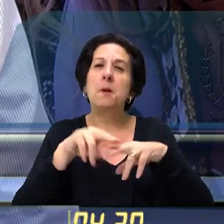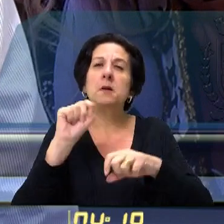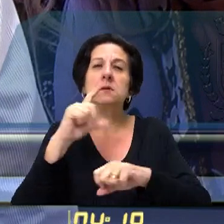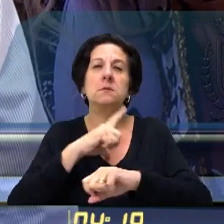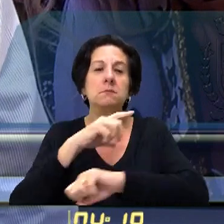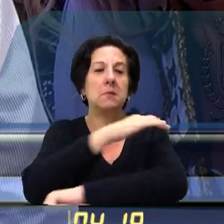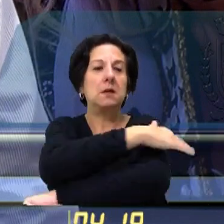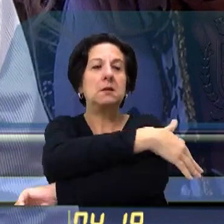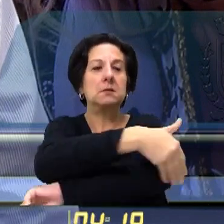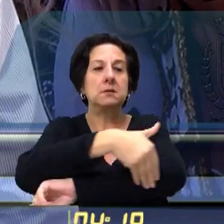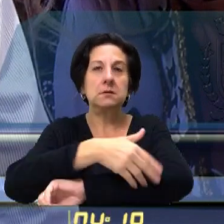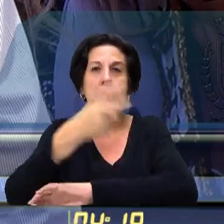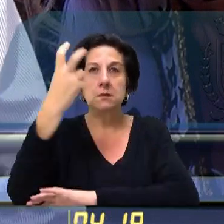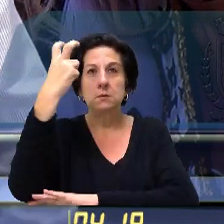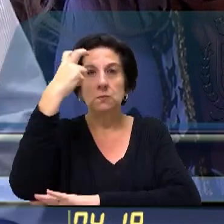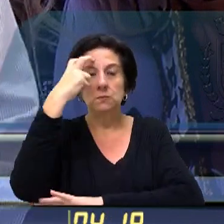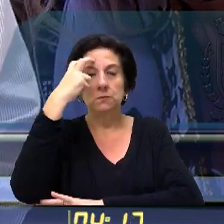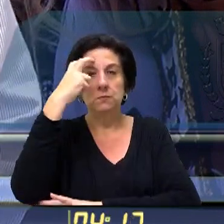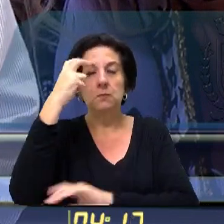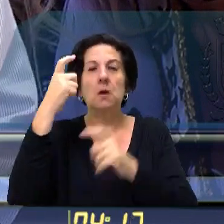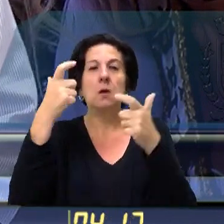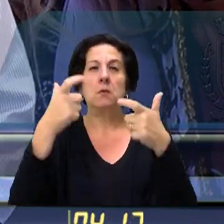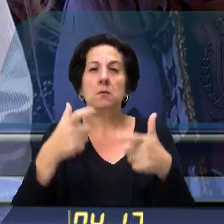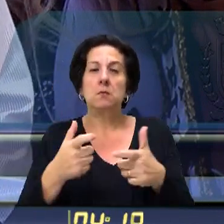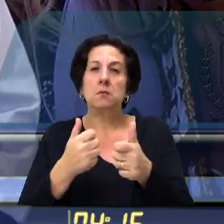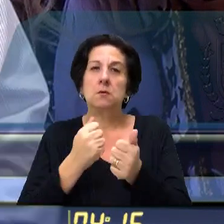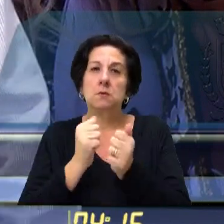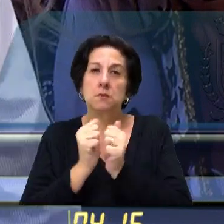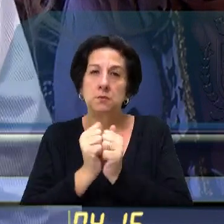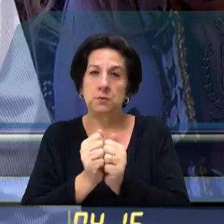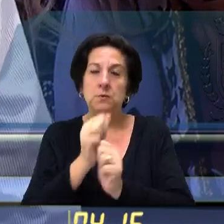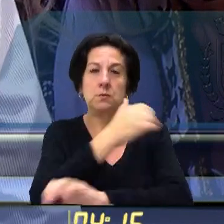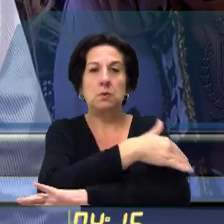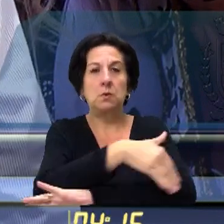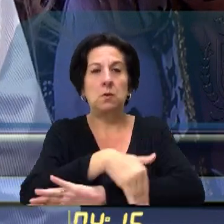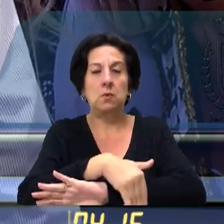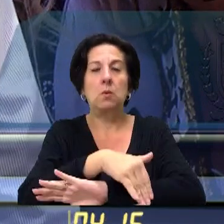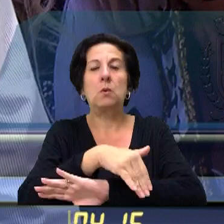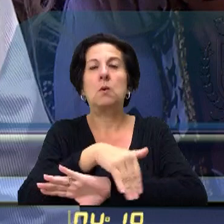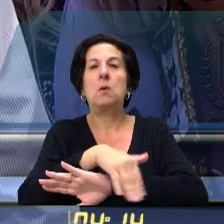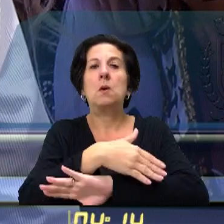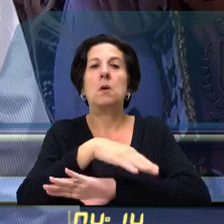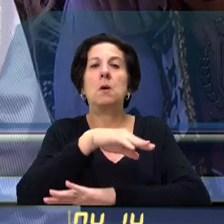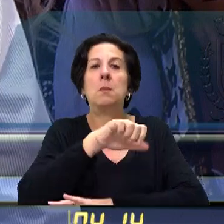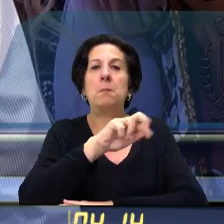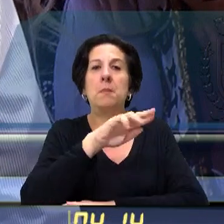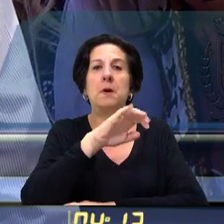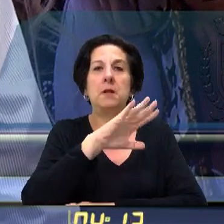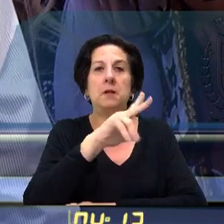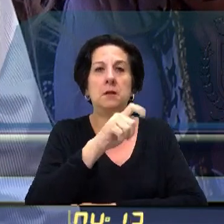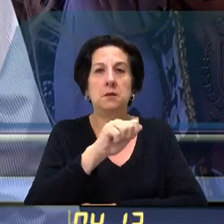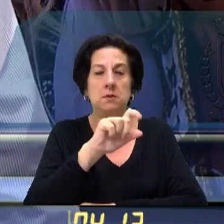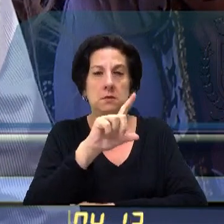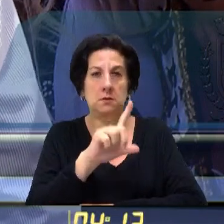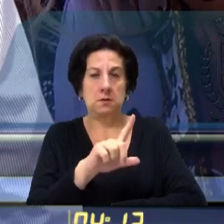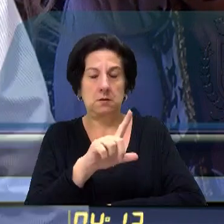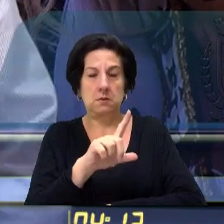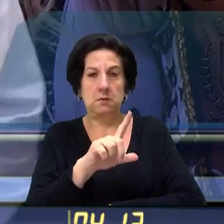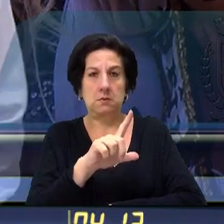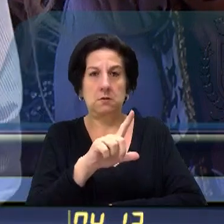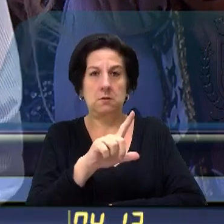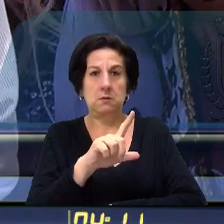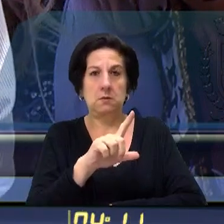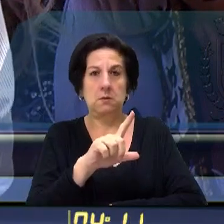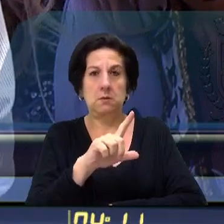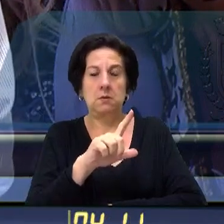da Cultura, localizada junto às ruas Marechal Floriano e Galvão Costa,